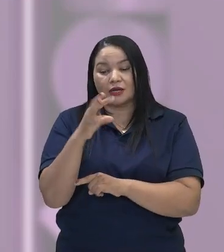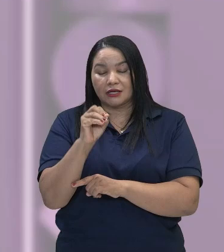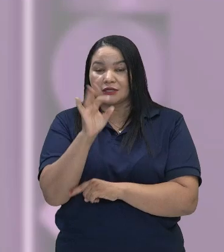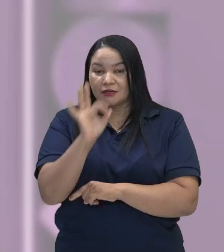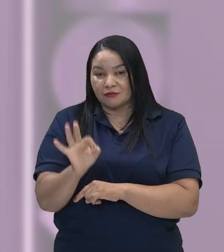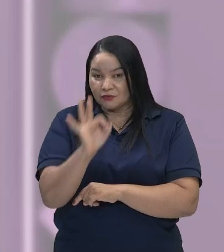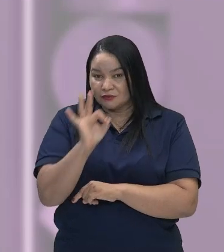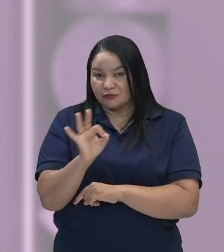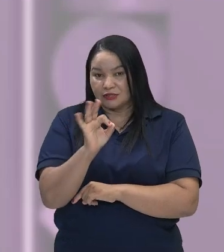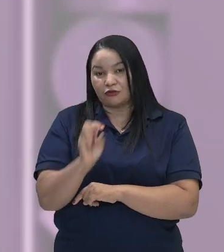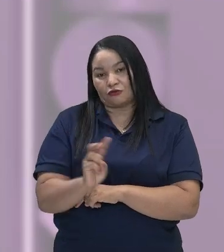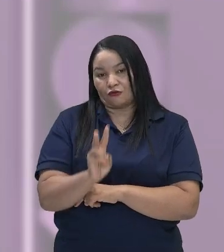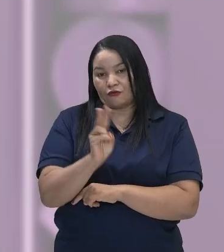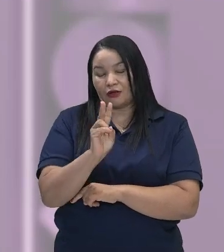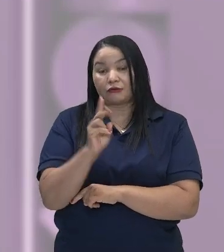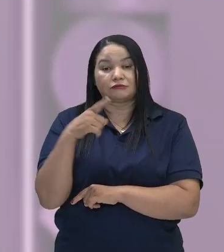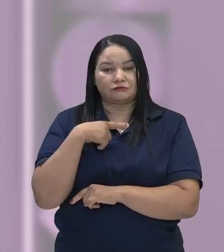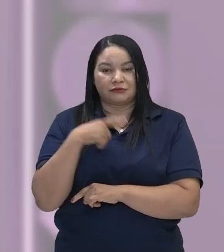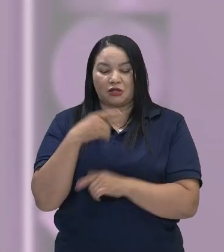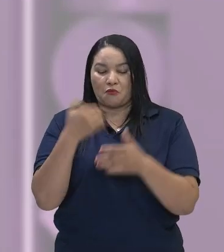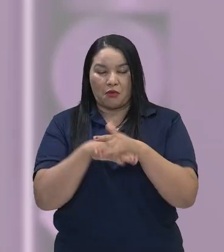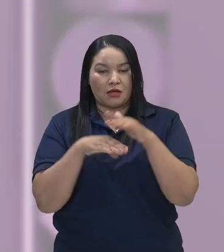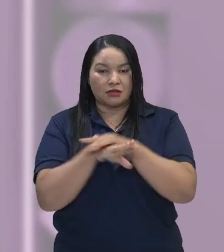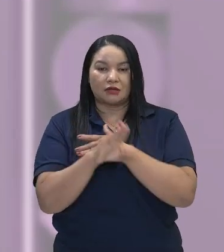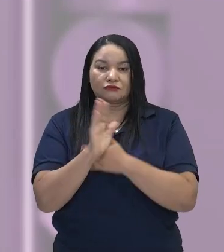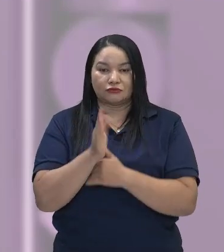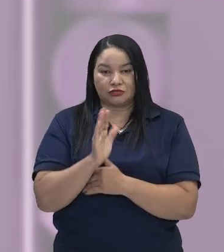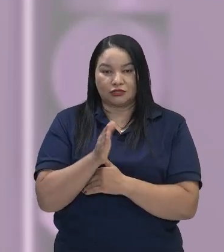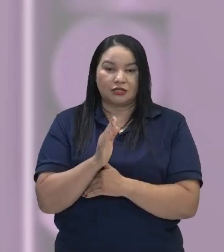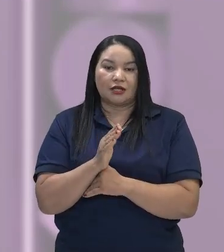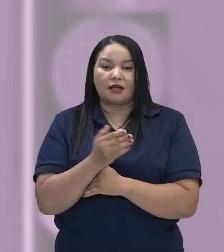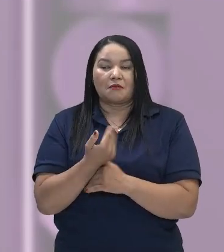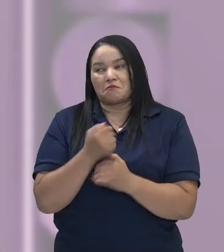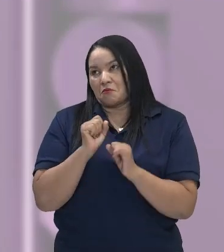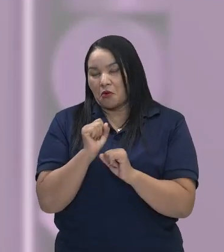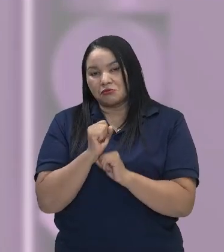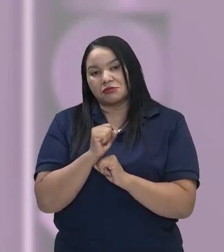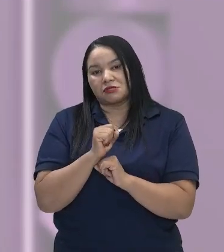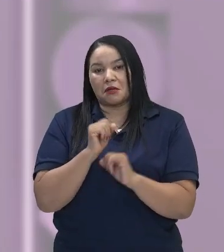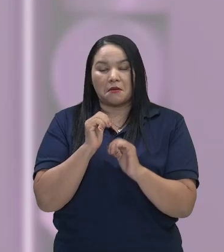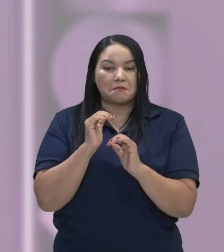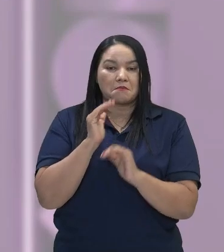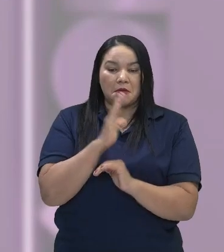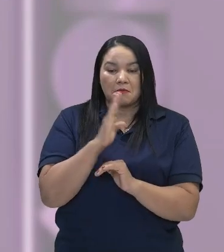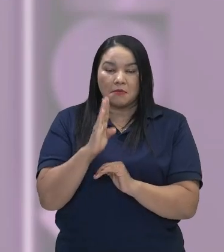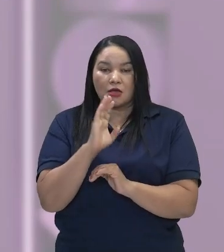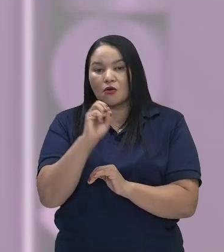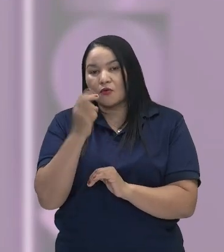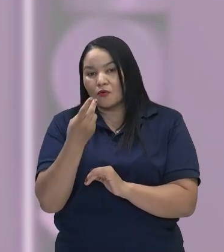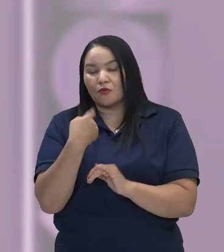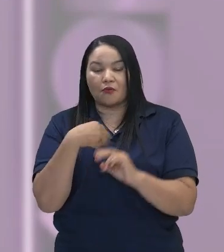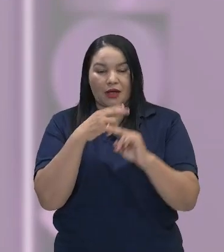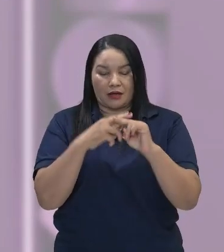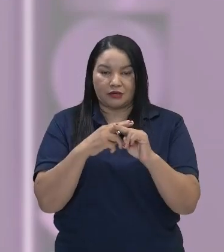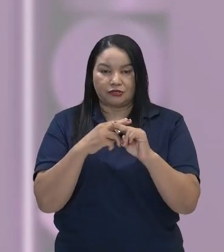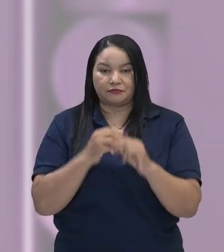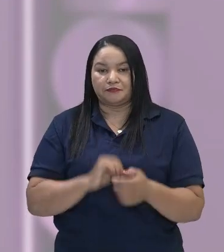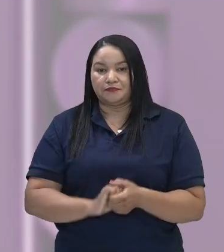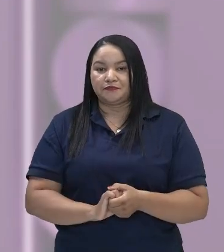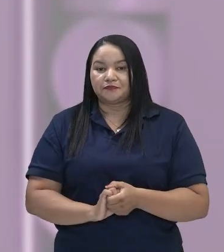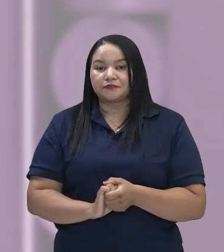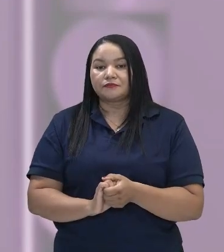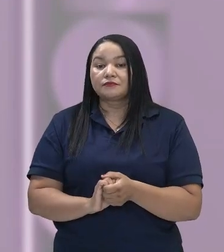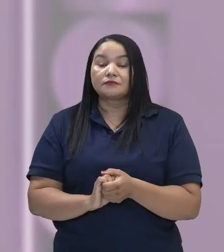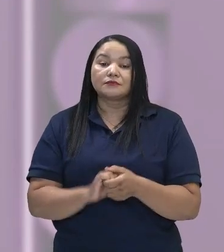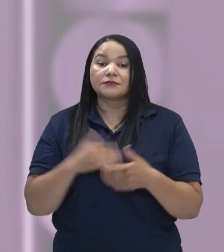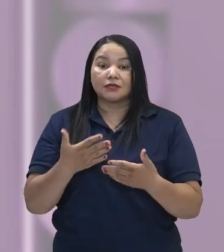do valor que ele tem já depositado lá numa conta lá no Brasil, essa conta é na Caixa Econômica, tá bom? Então, diante